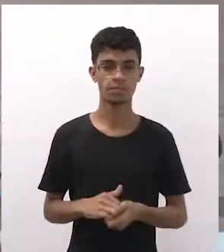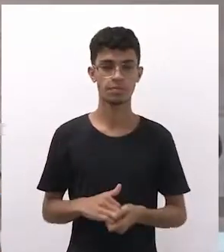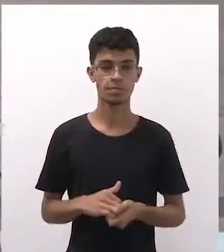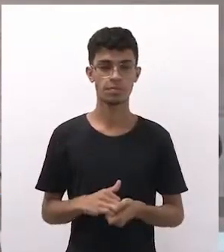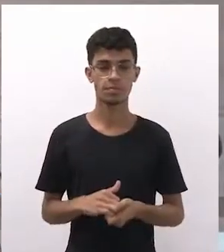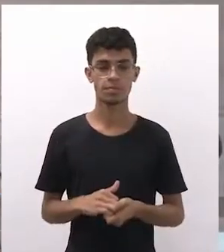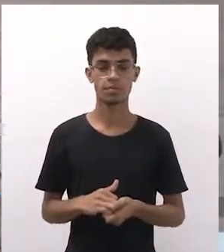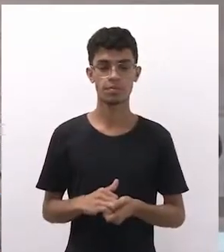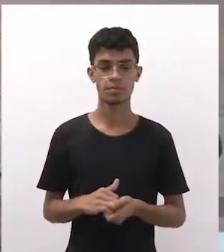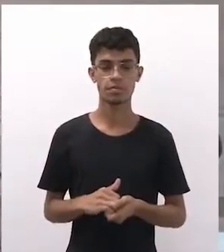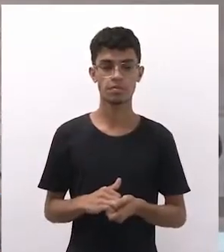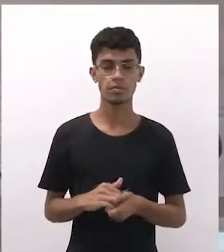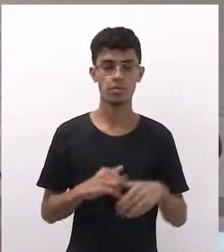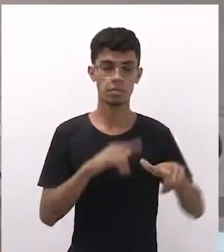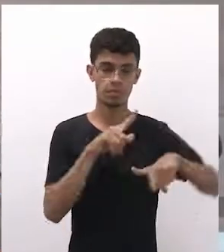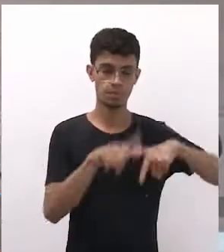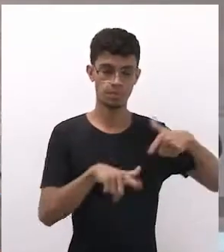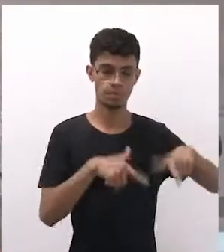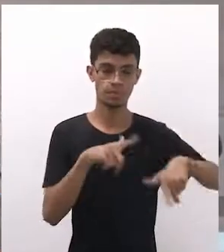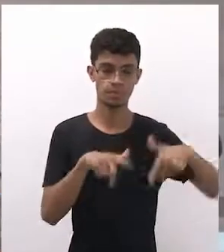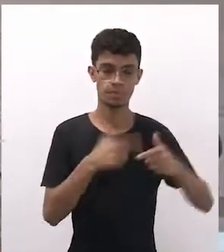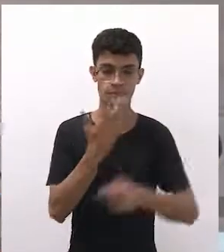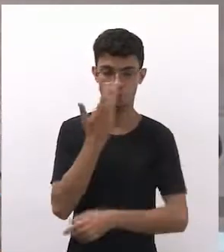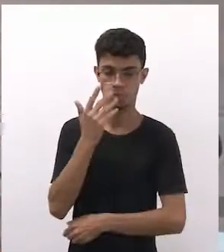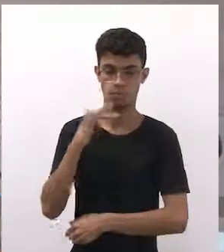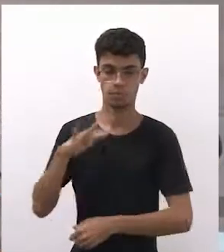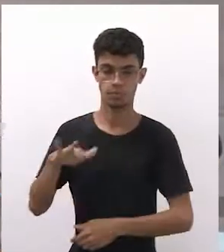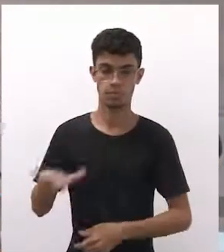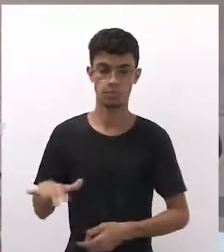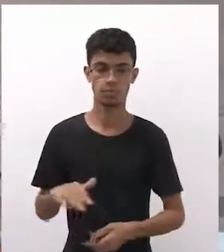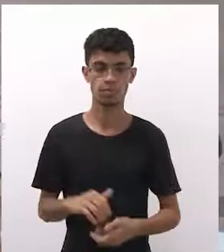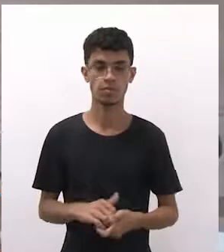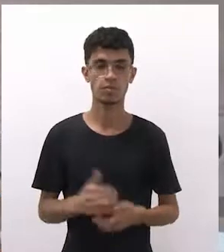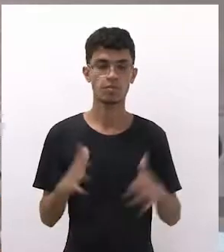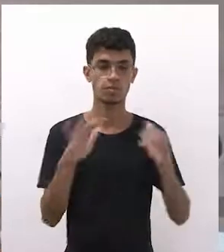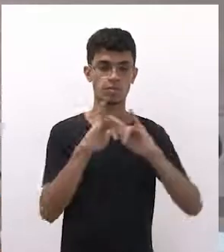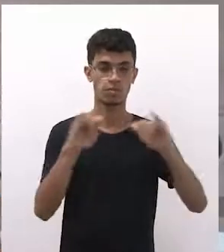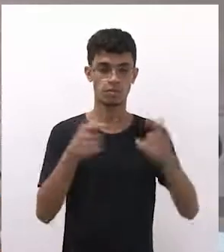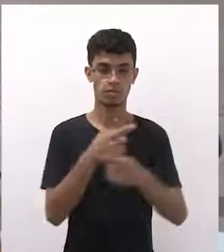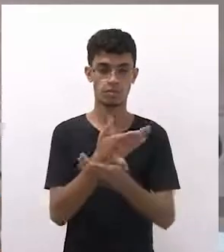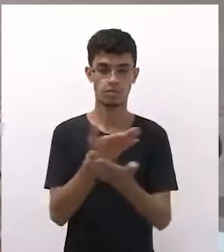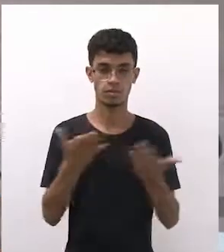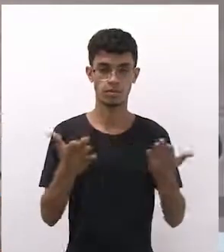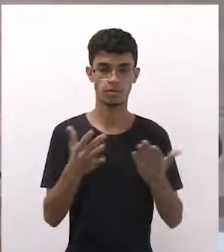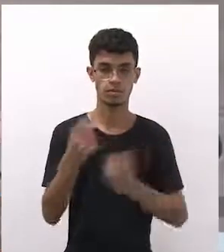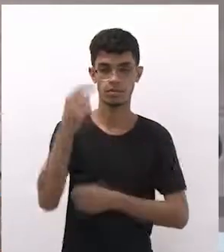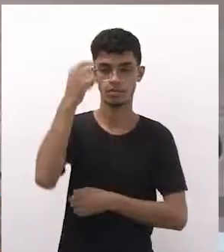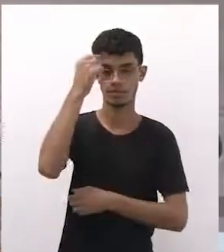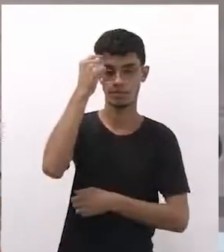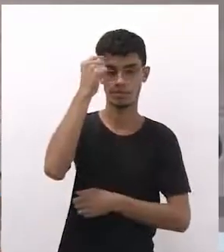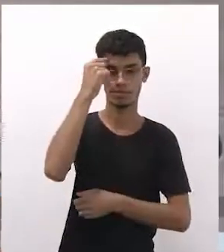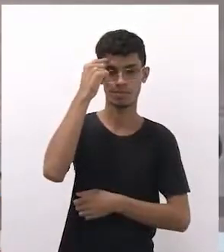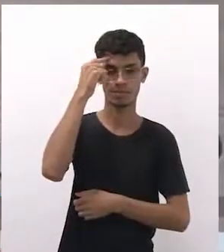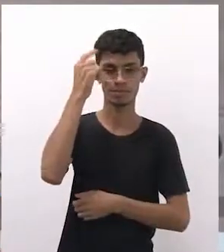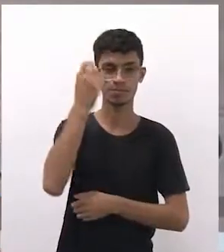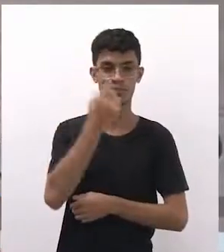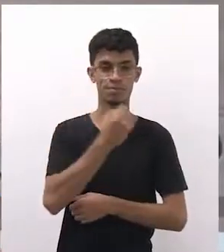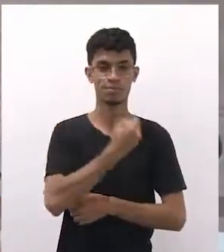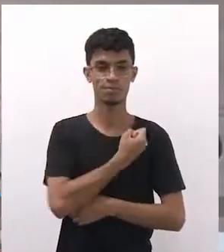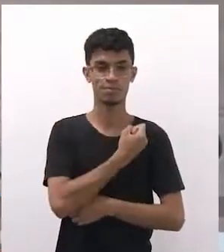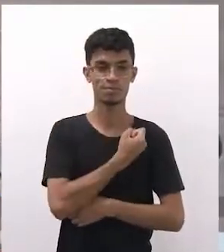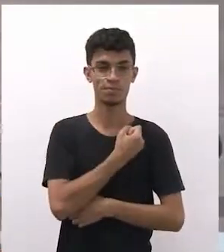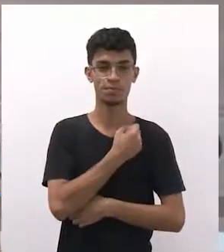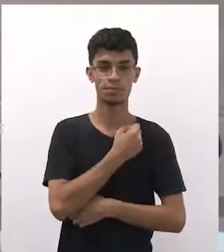infantil. E aí, como eu estava dizendo para vocês, quando a gente pensa, né, nesse número, se a gente